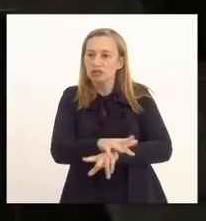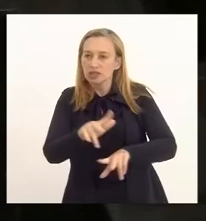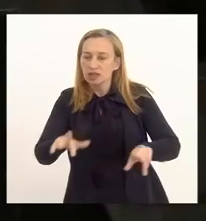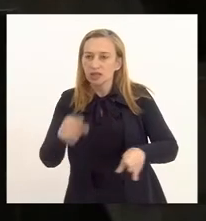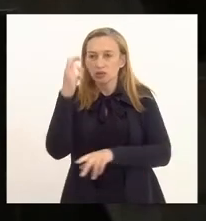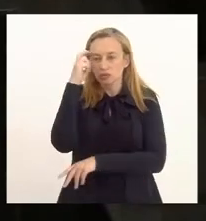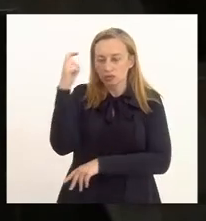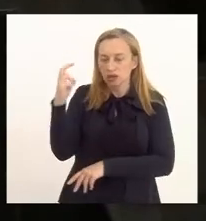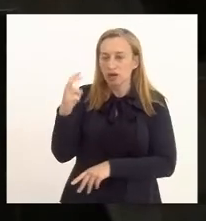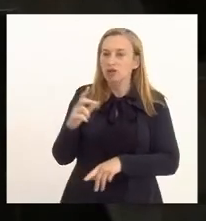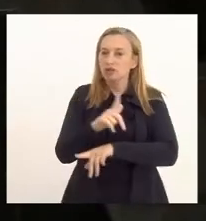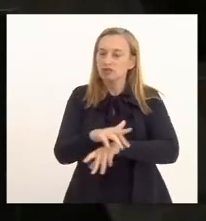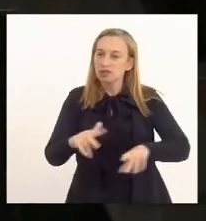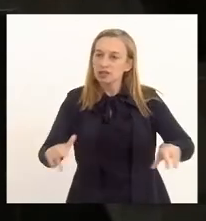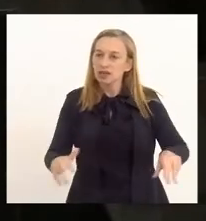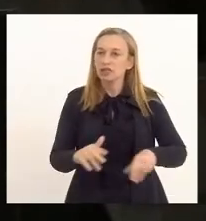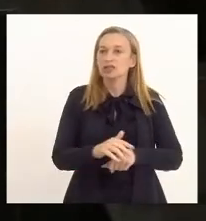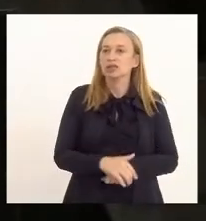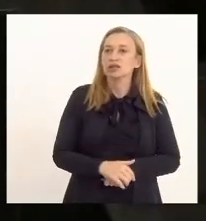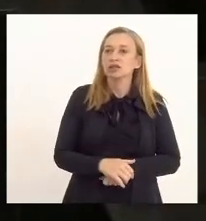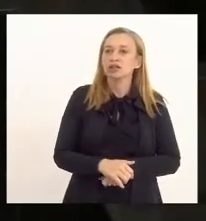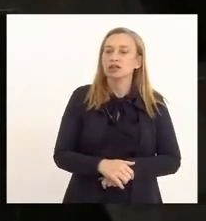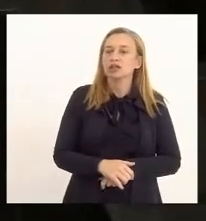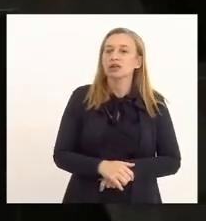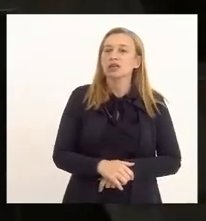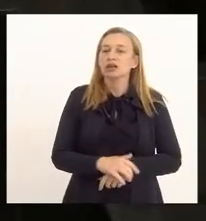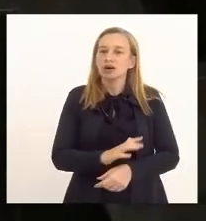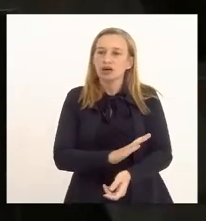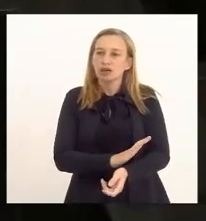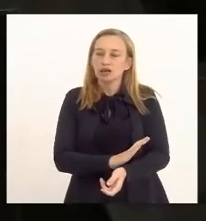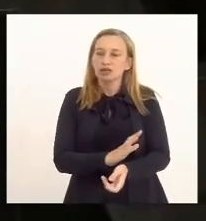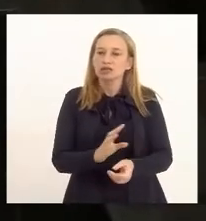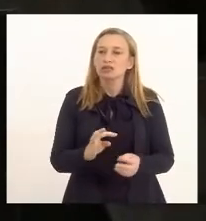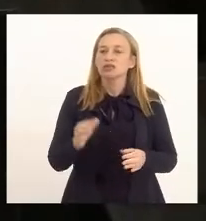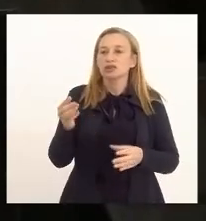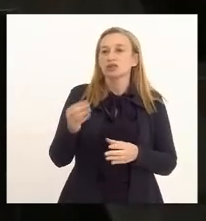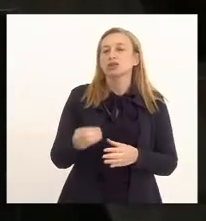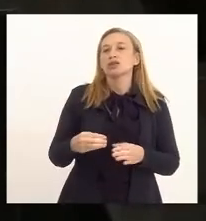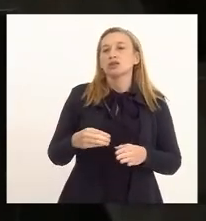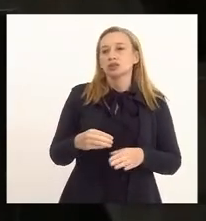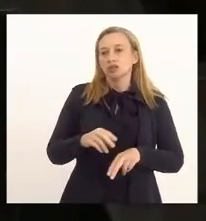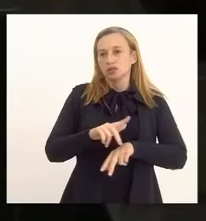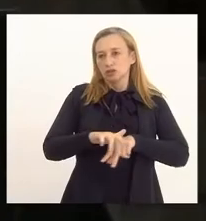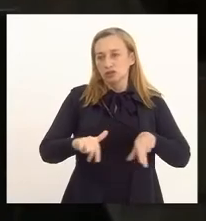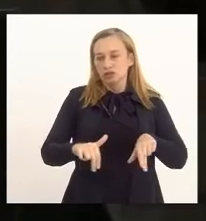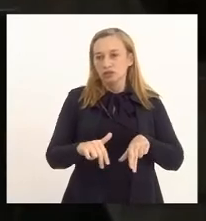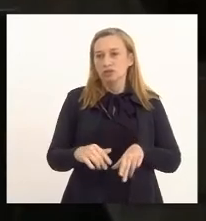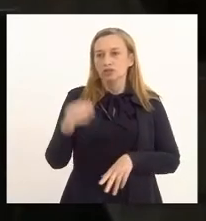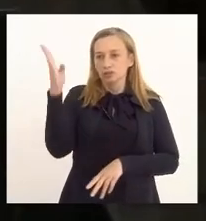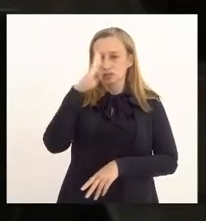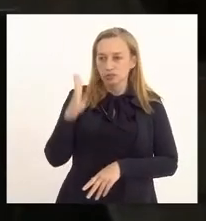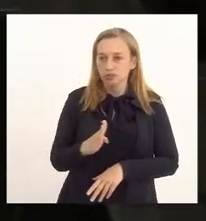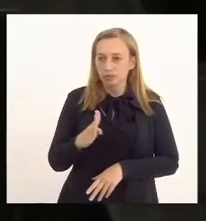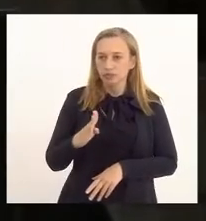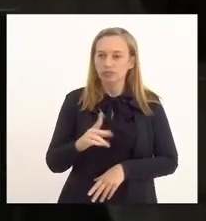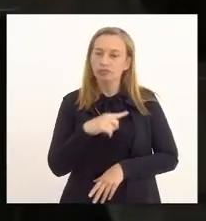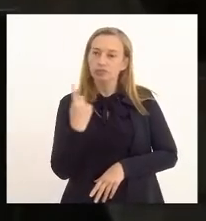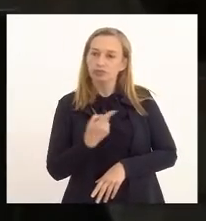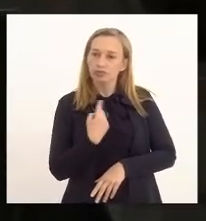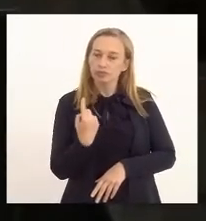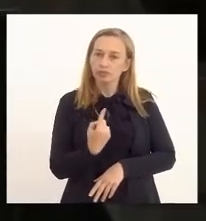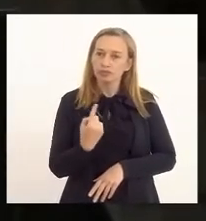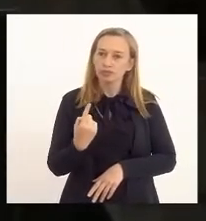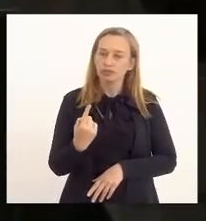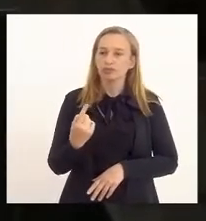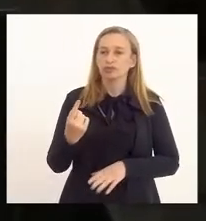cultural e valoriza a diversidade étnico-racial no Brasil, sobretudo a partir das nossas raízes africanas, das quais temos que